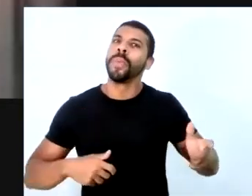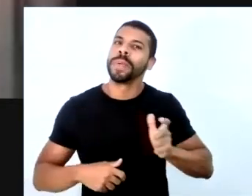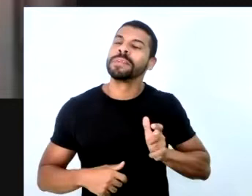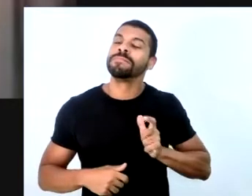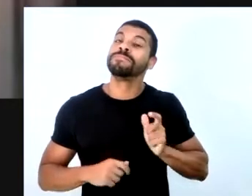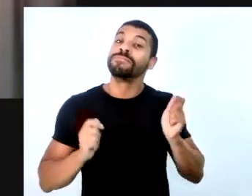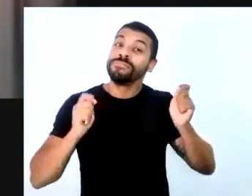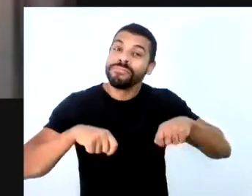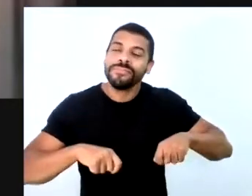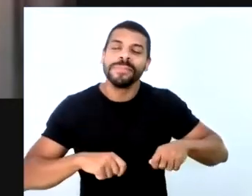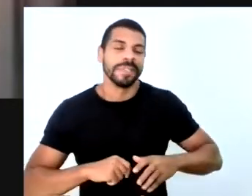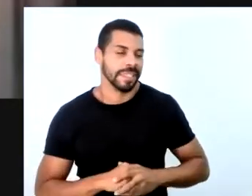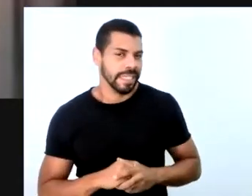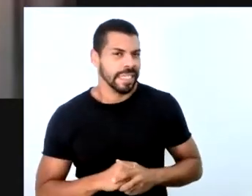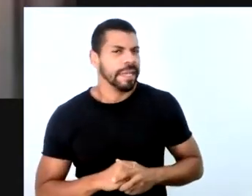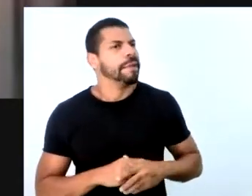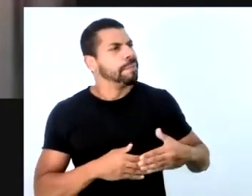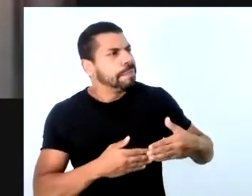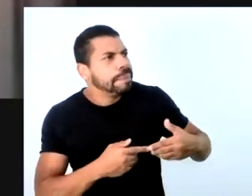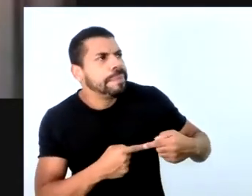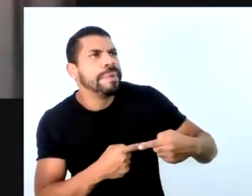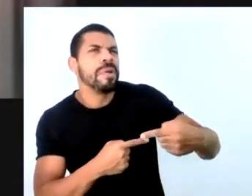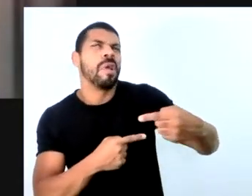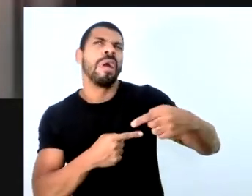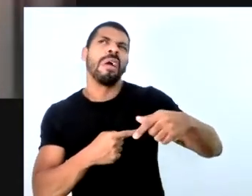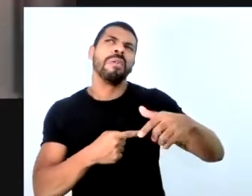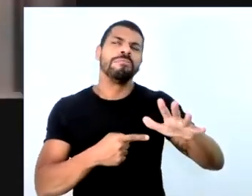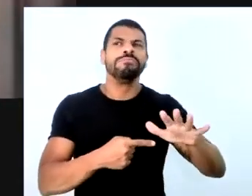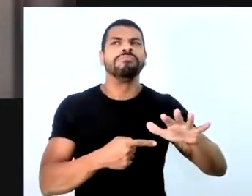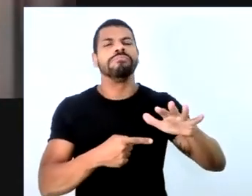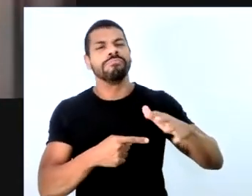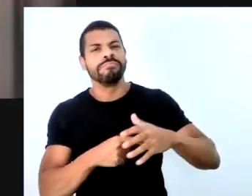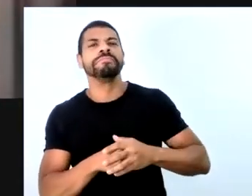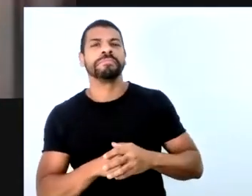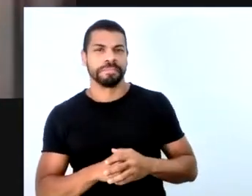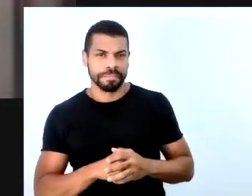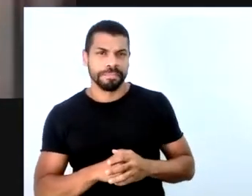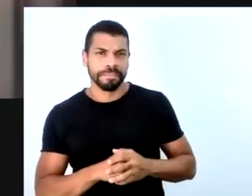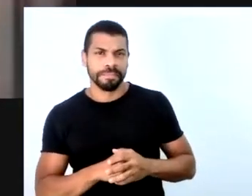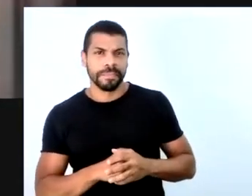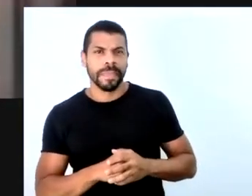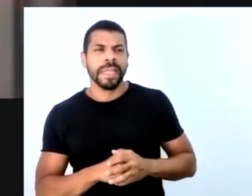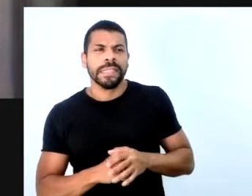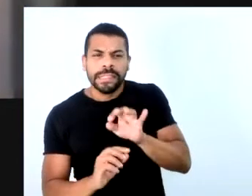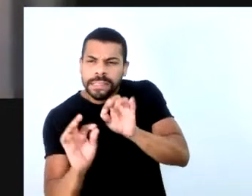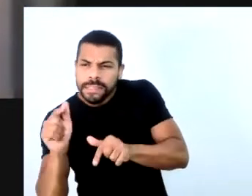montagem o máximo que a gente pôde, porque a gente não tinha outra coisa para fazer naquele momento, né? Então, a gente ficou